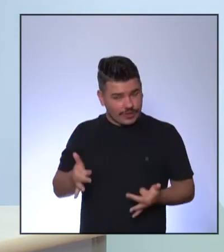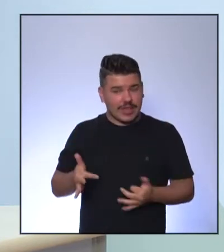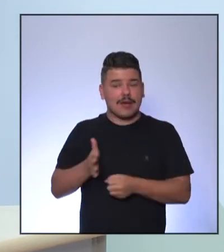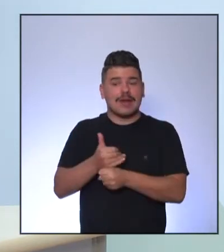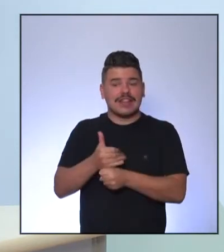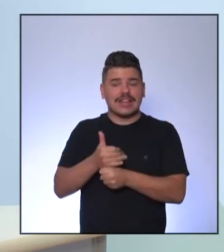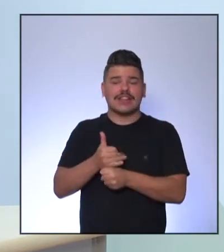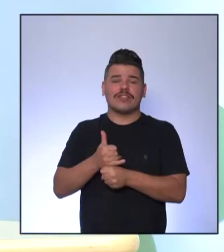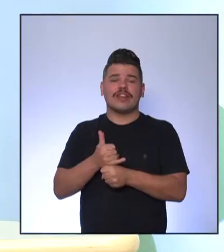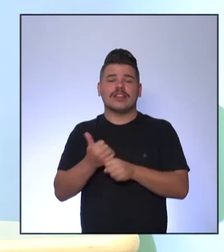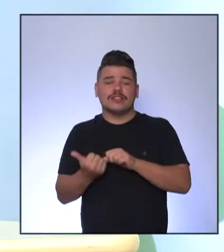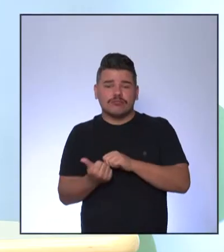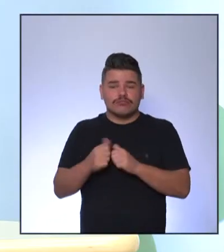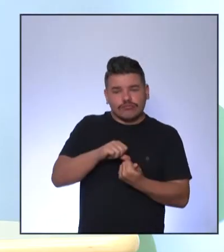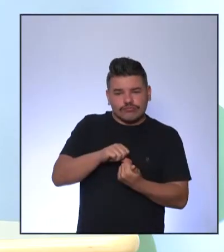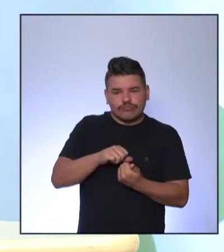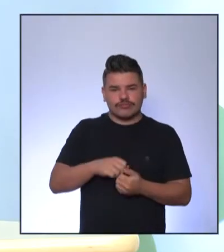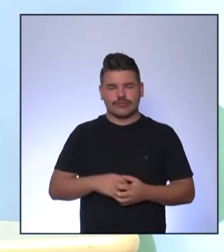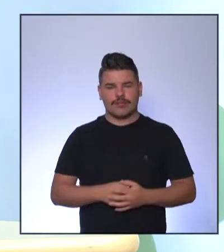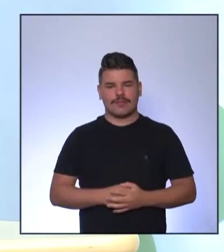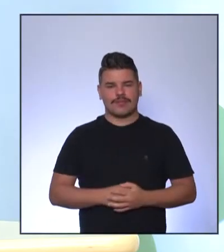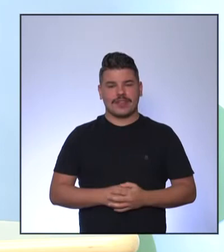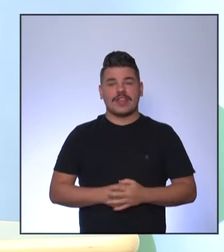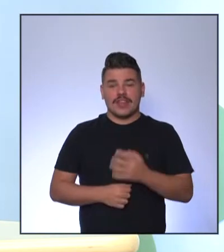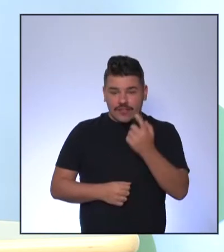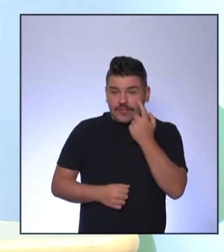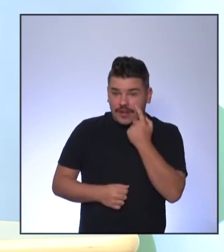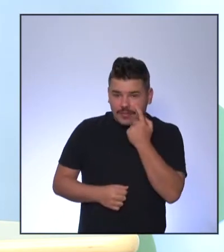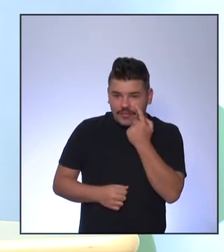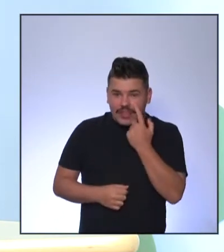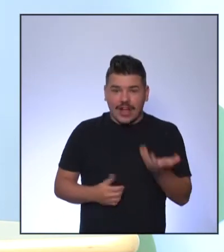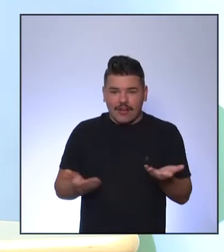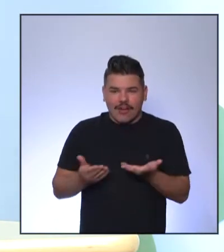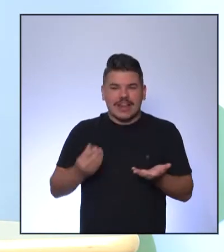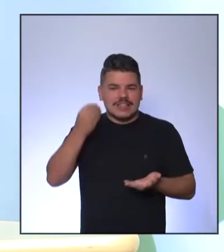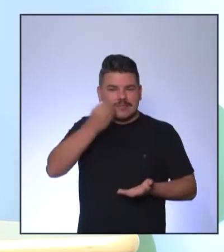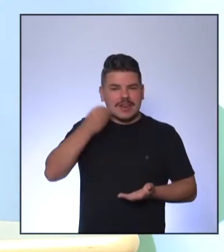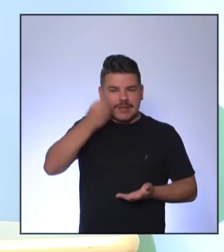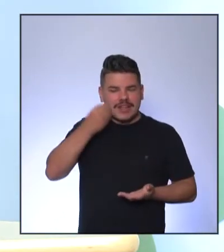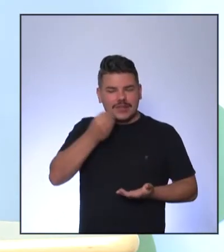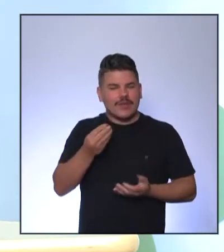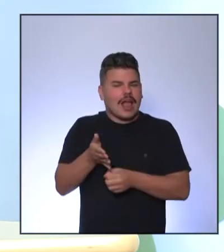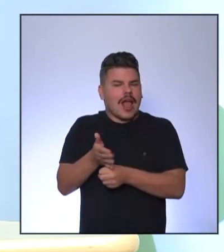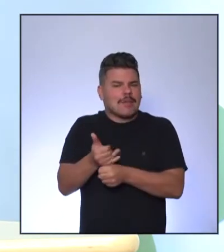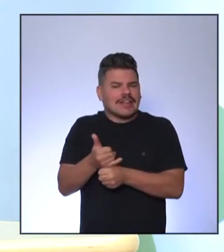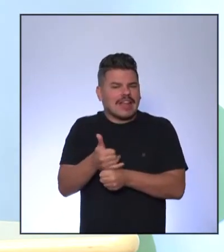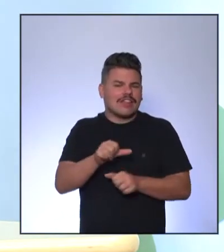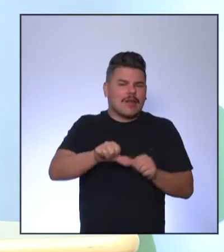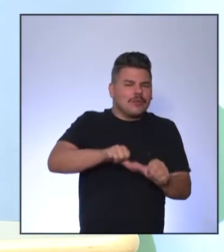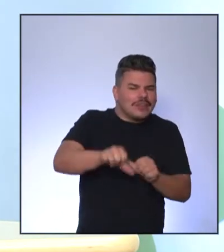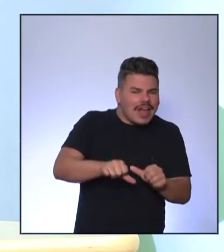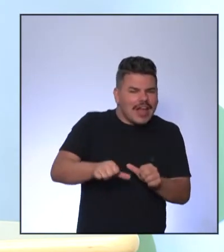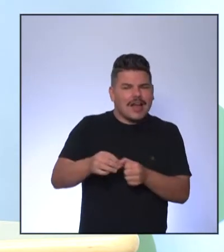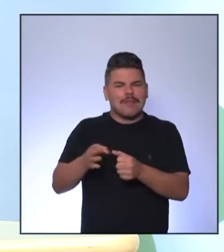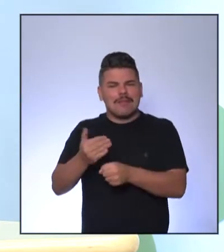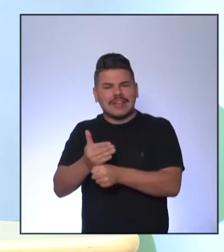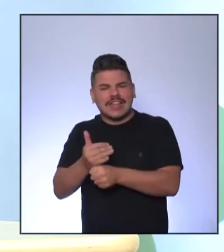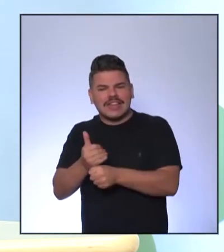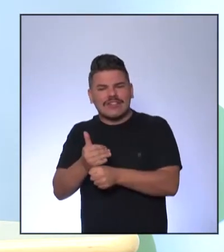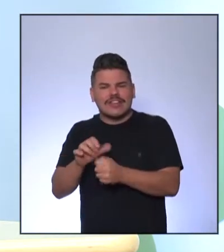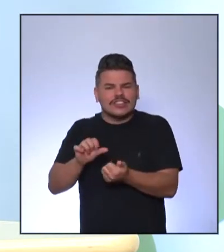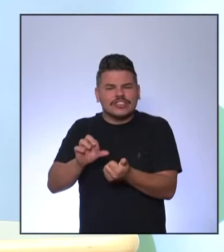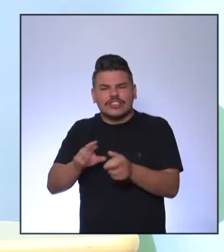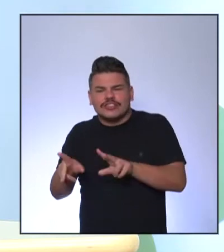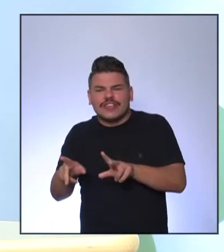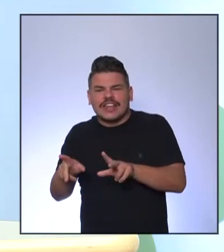alterar. Então, a gente vai ver agora esse experimento para ver o que essa batata vai mudar e o que essa batata vai alterar, para ver se elas